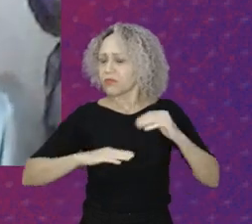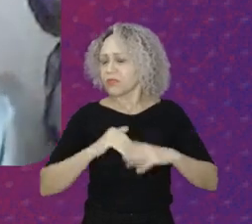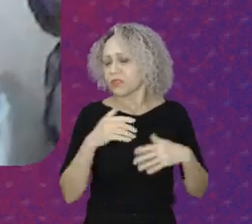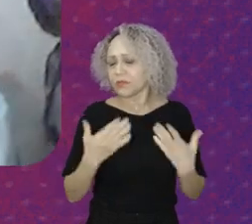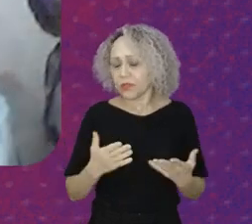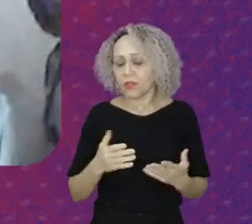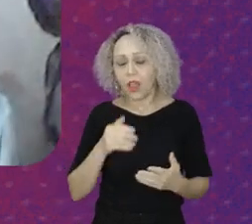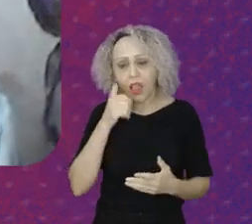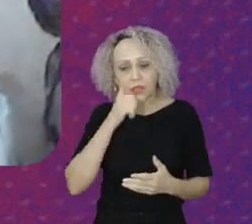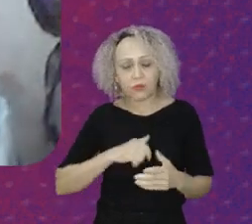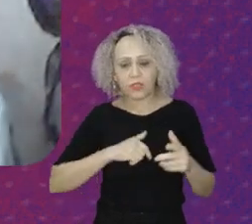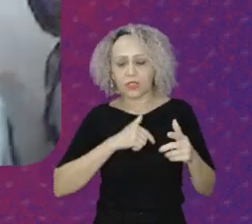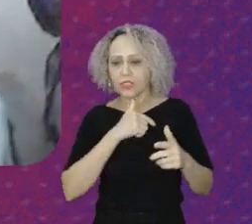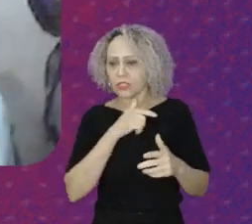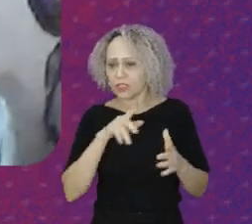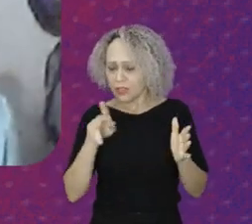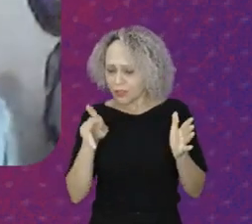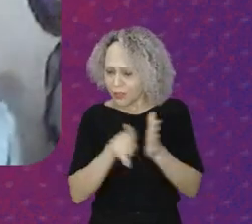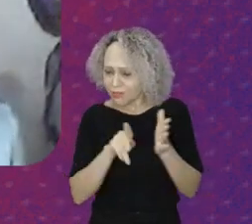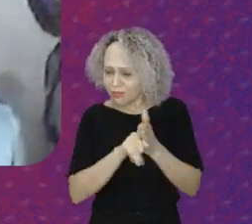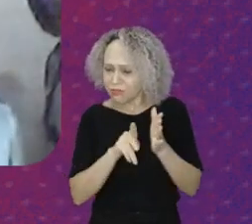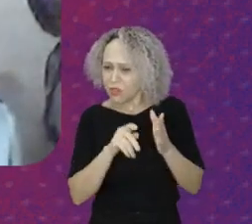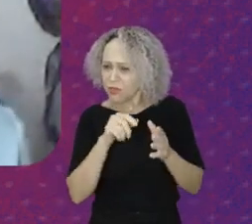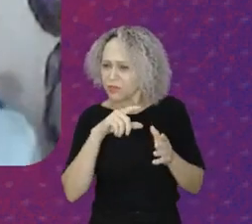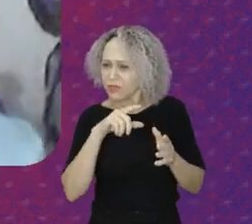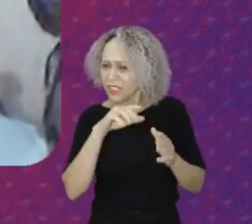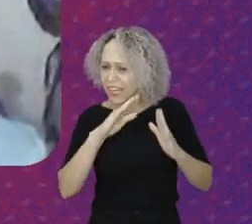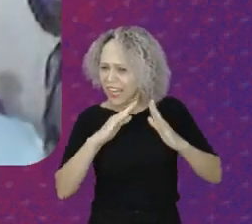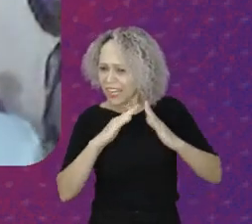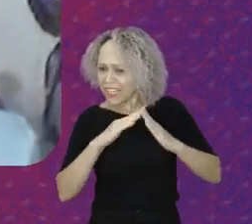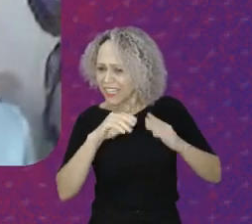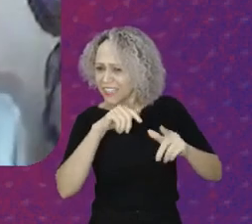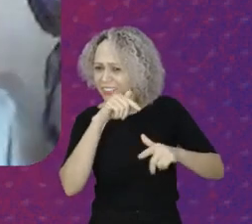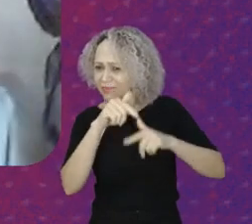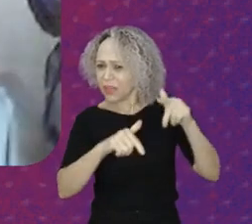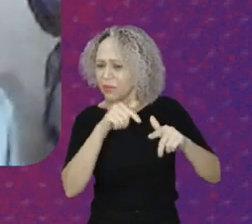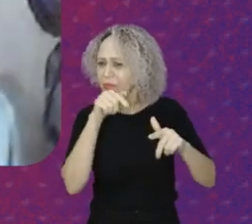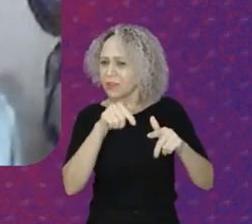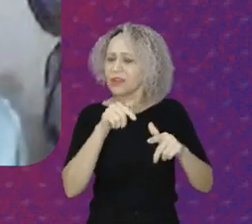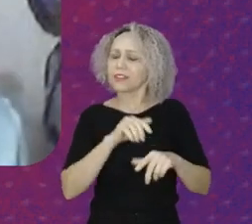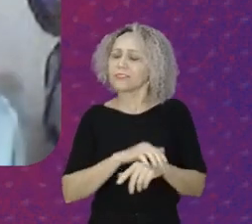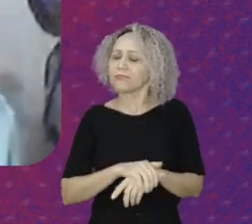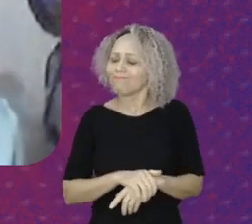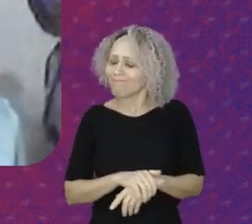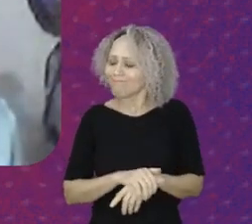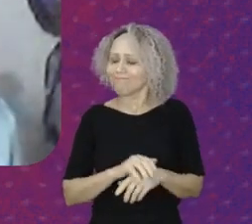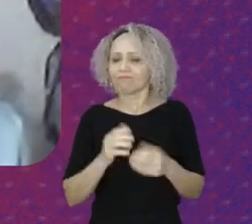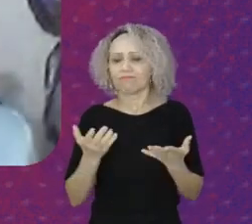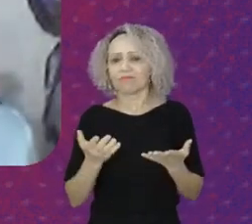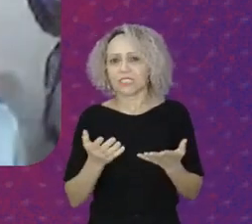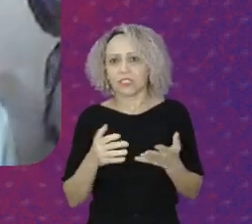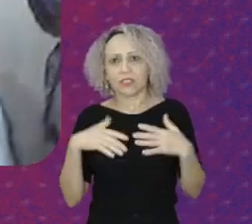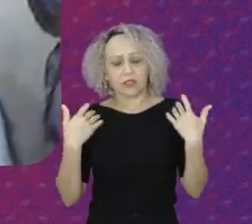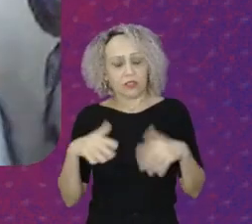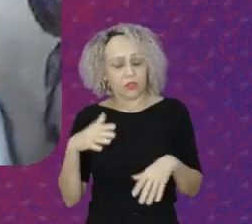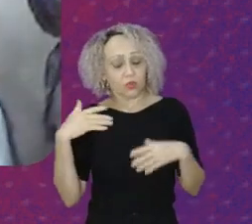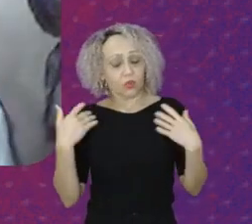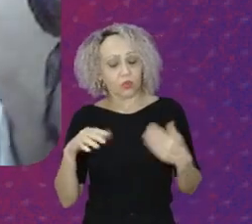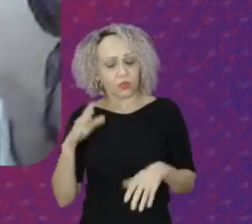nós estamos vivendo os piores momentos de nossas vidas. Tudo está muito caro, o arroz, o